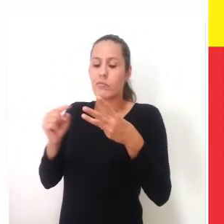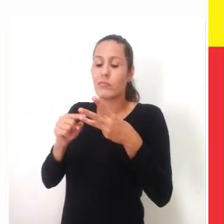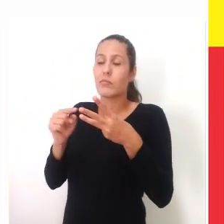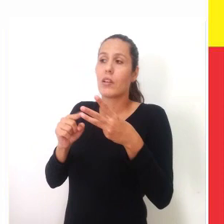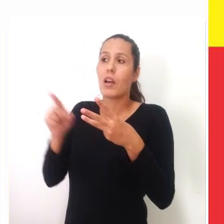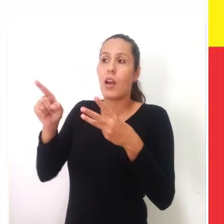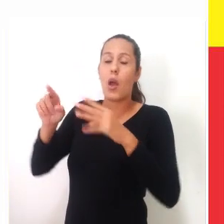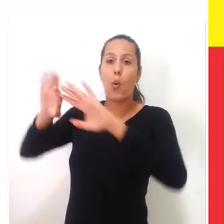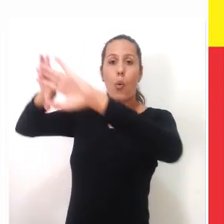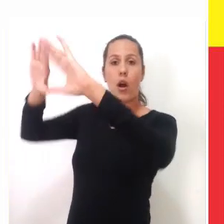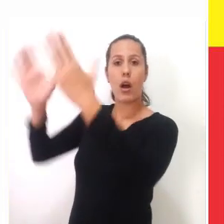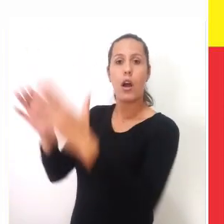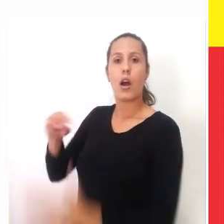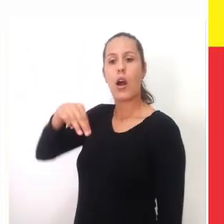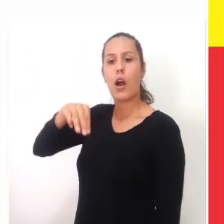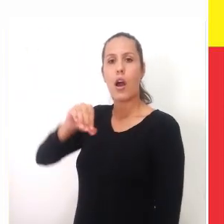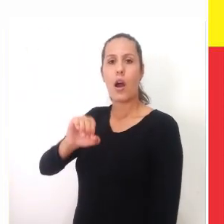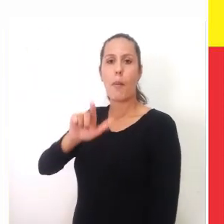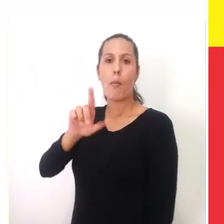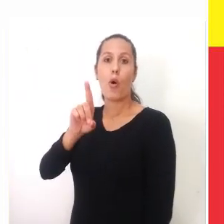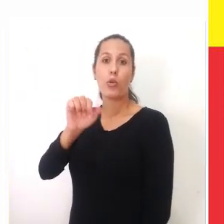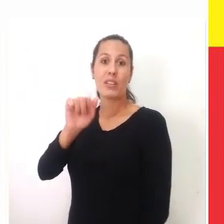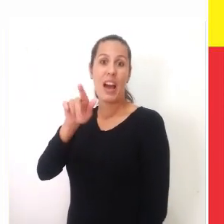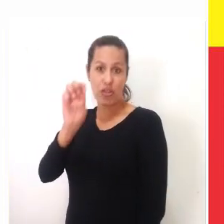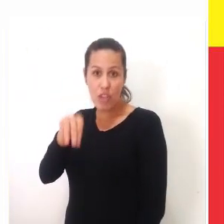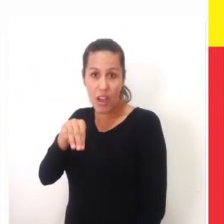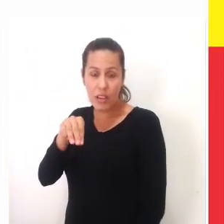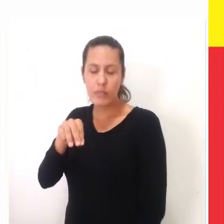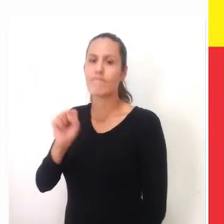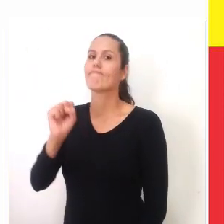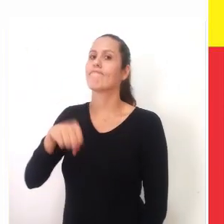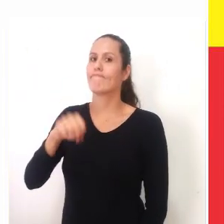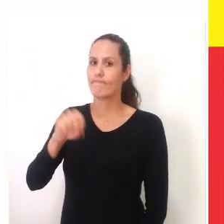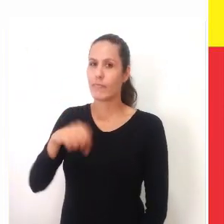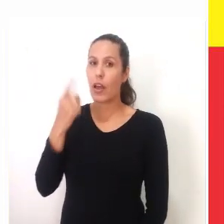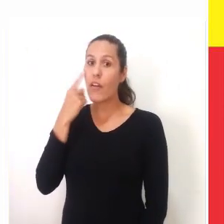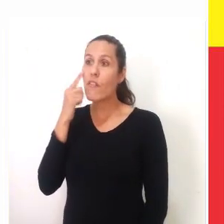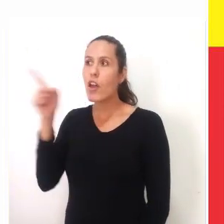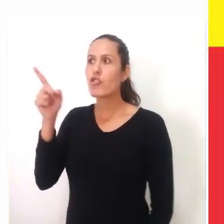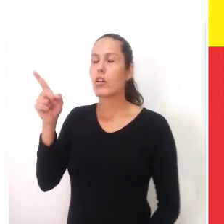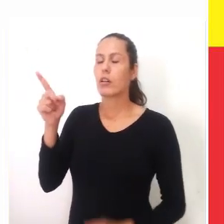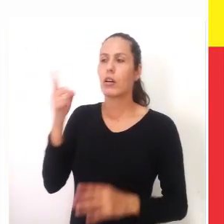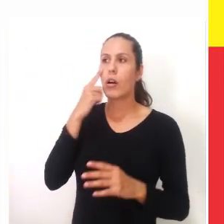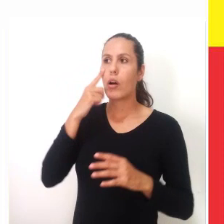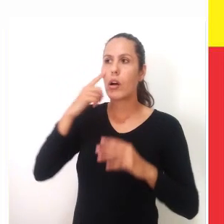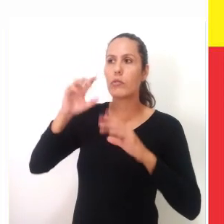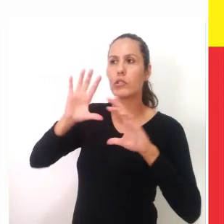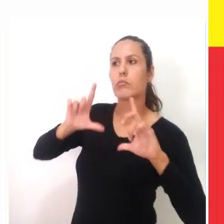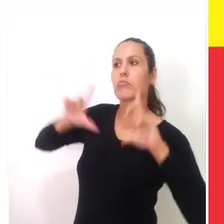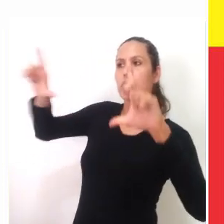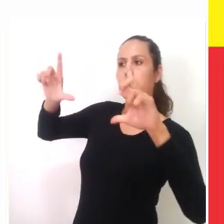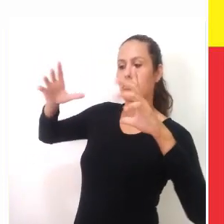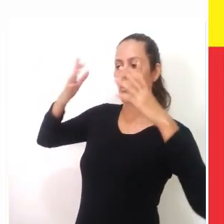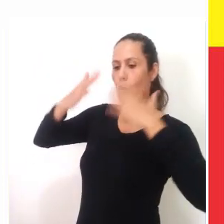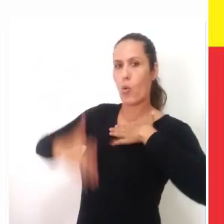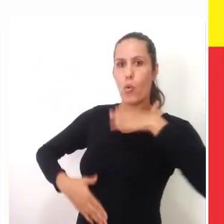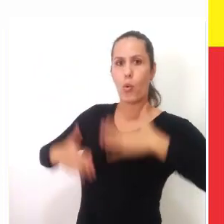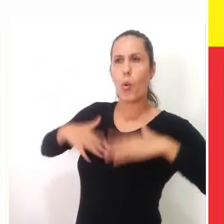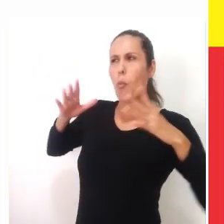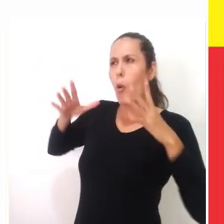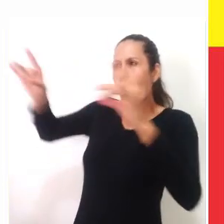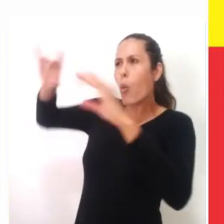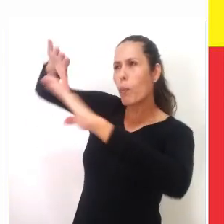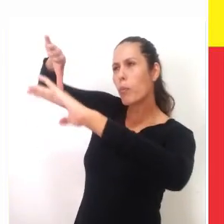É uma moldagem? Sim, é uma moldagem. Olha só, a moldagem de um fóssil de transição. Olha o molde